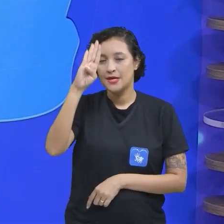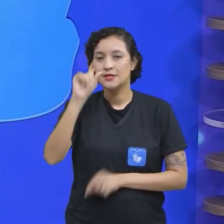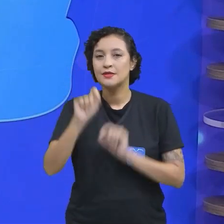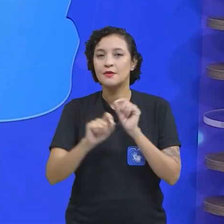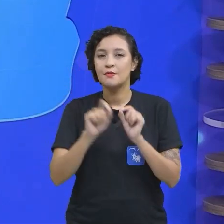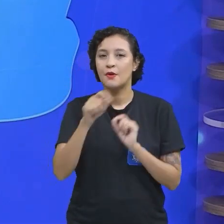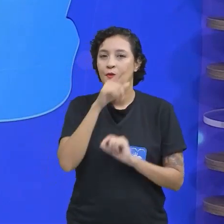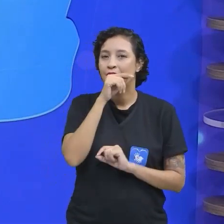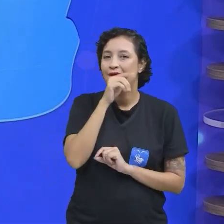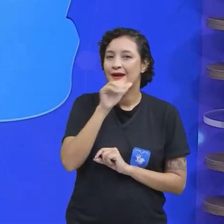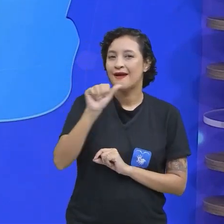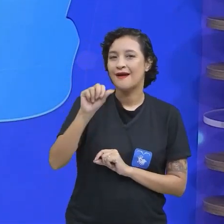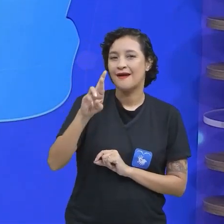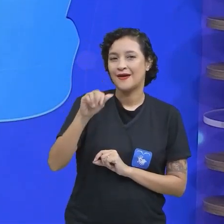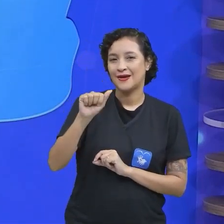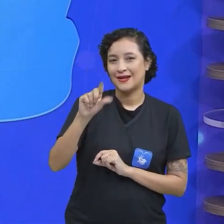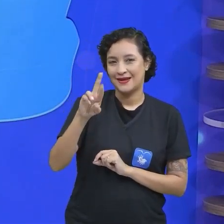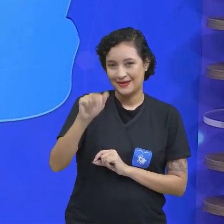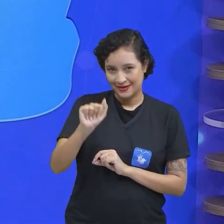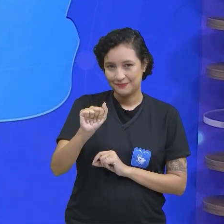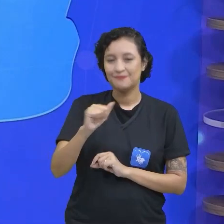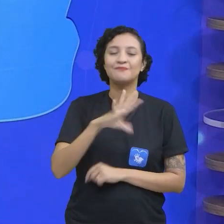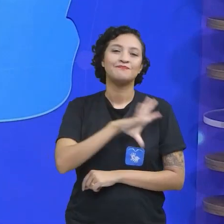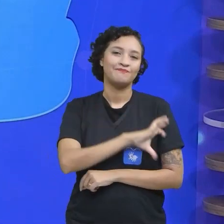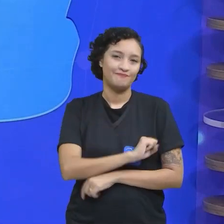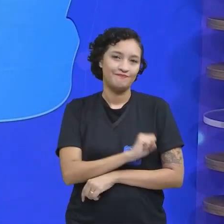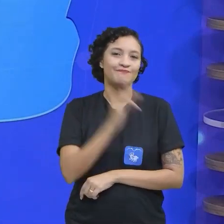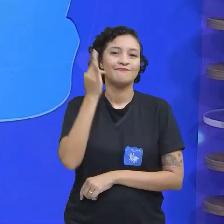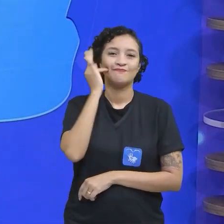região, entre outras. Para que elas